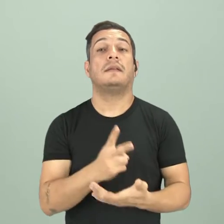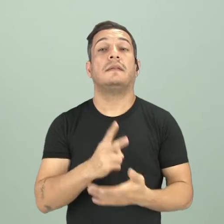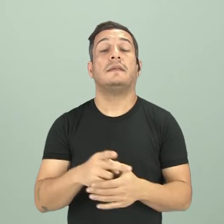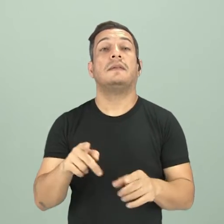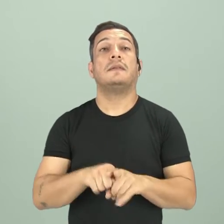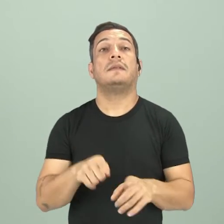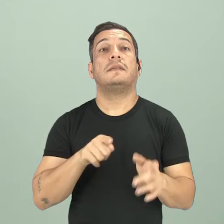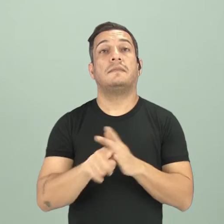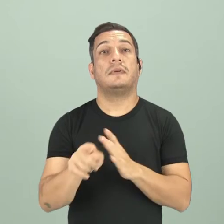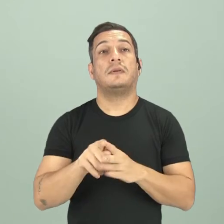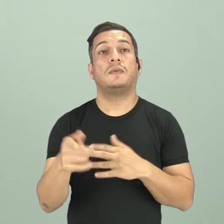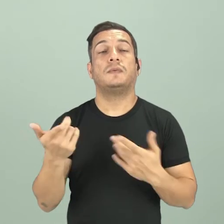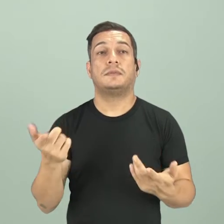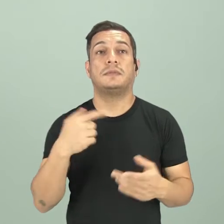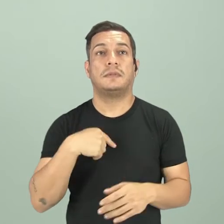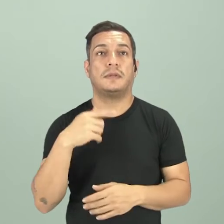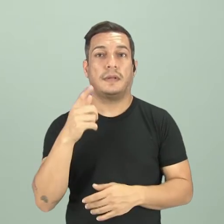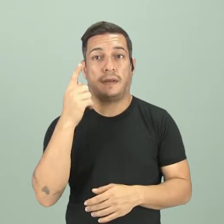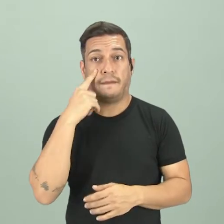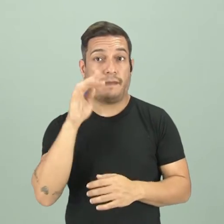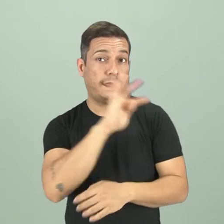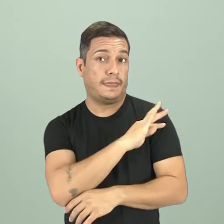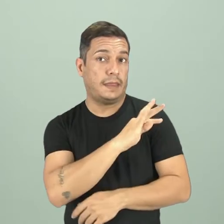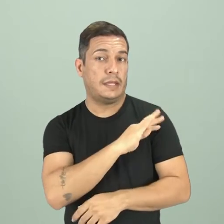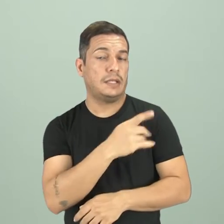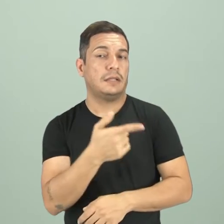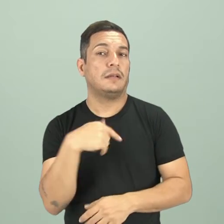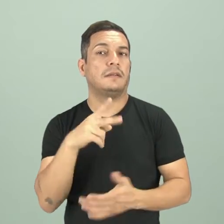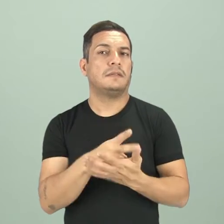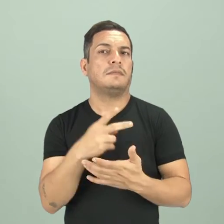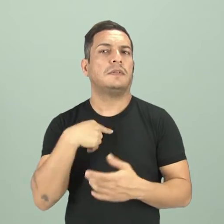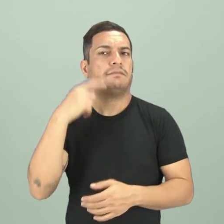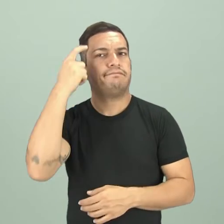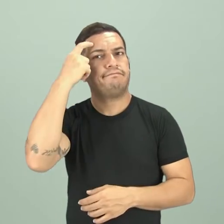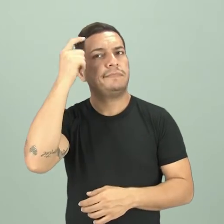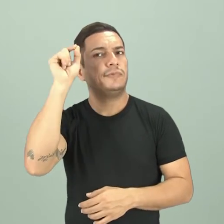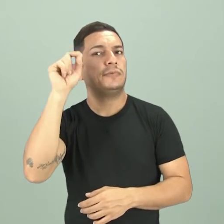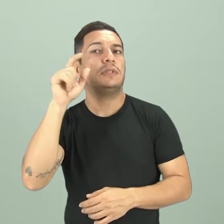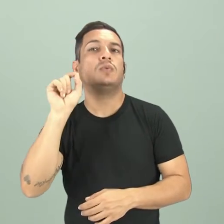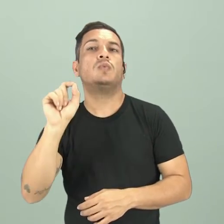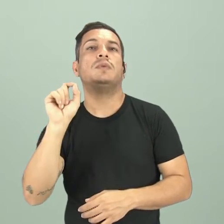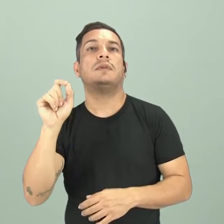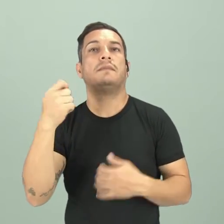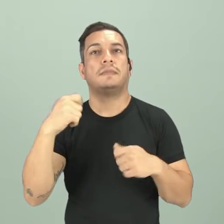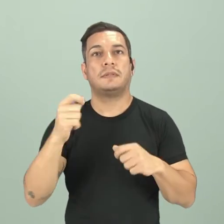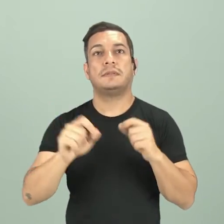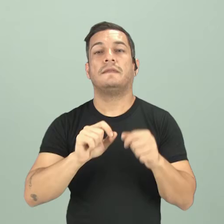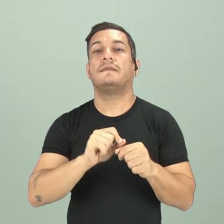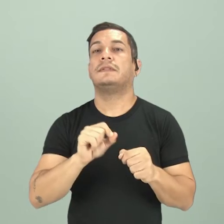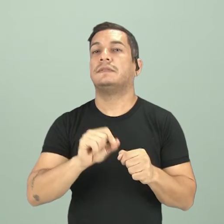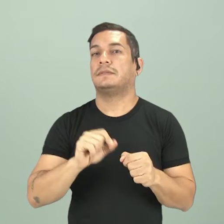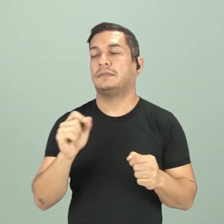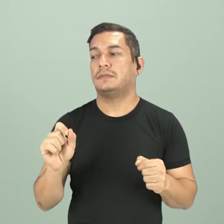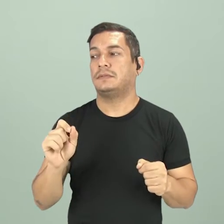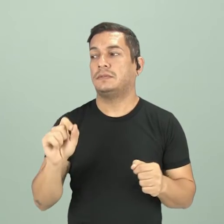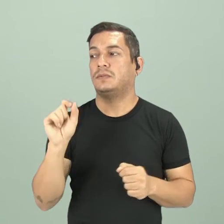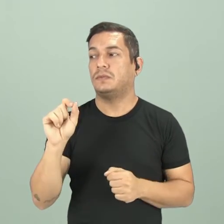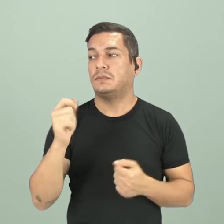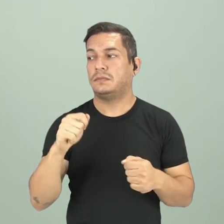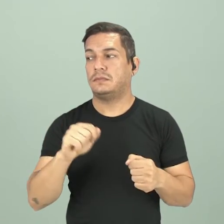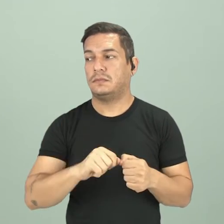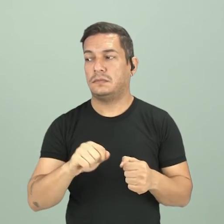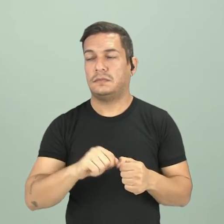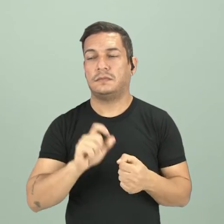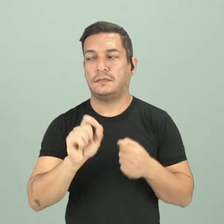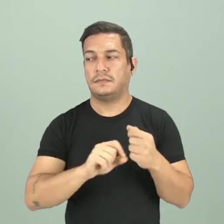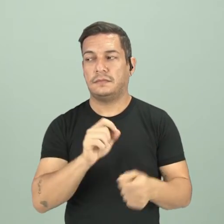que se fazer? Exatamente, olha mais uma técnica aí, tá? Sempre tenha em mente essa pergunta: o que deve ser feito? O que deve ser feito